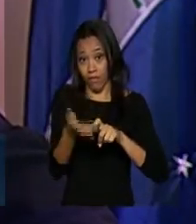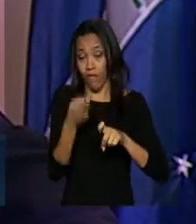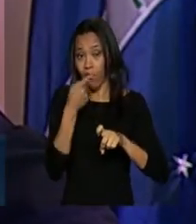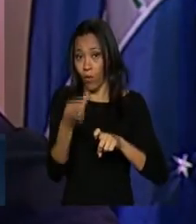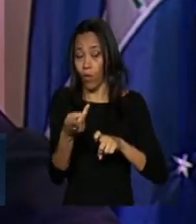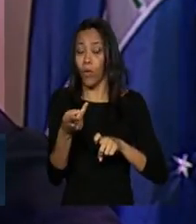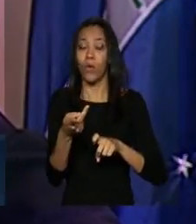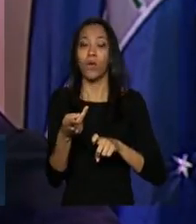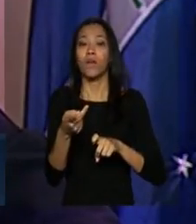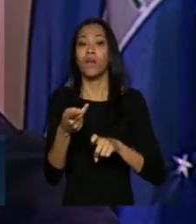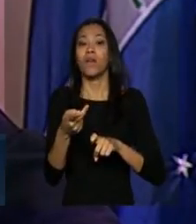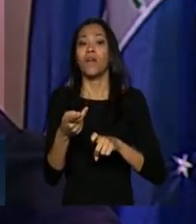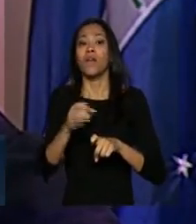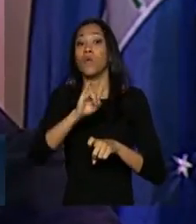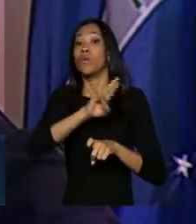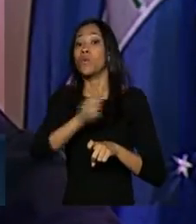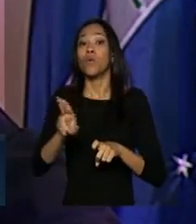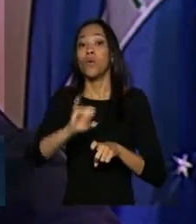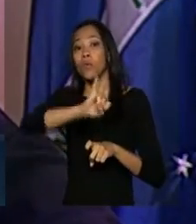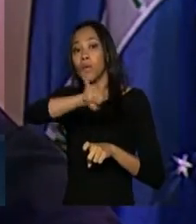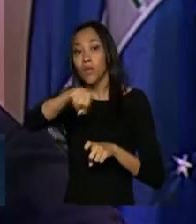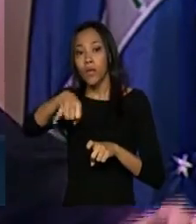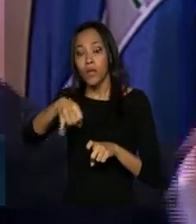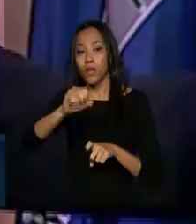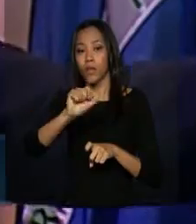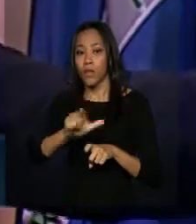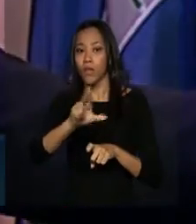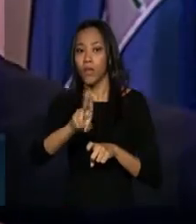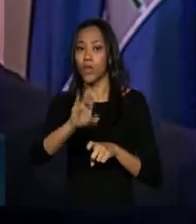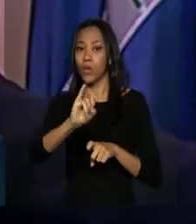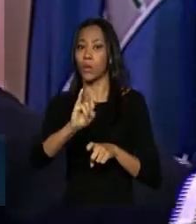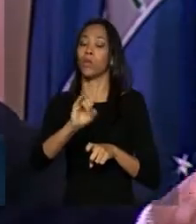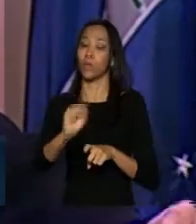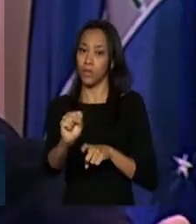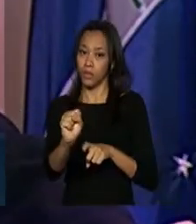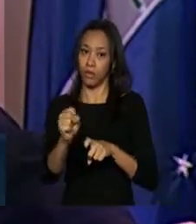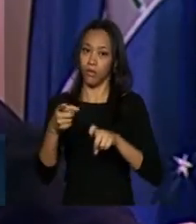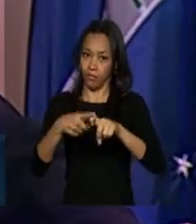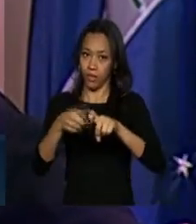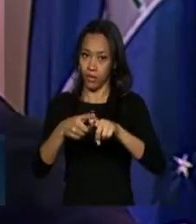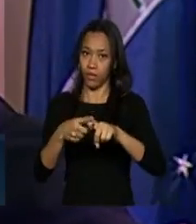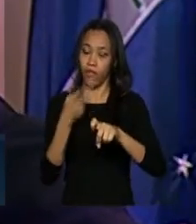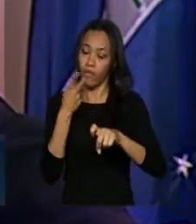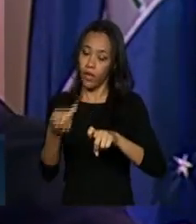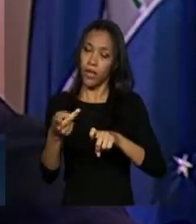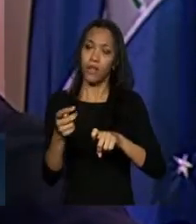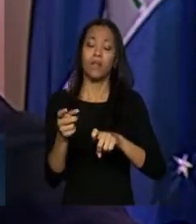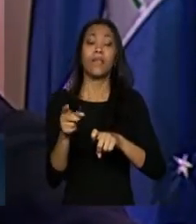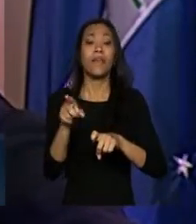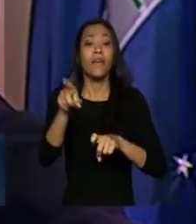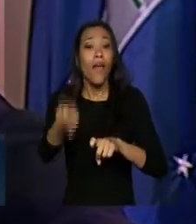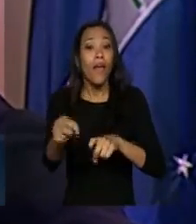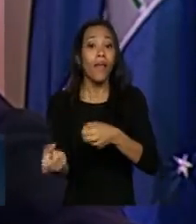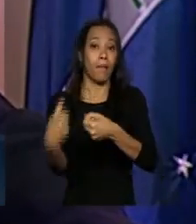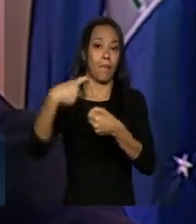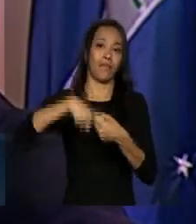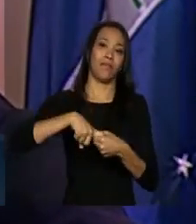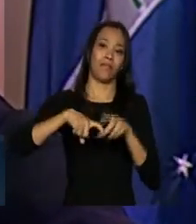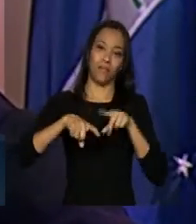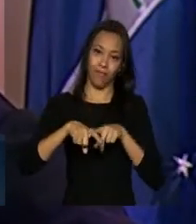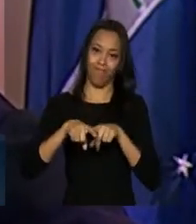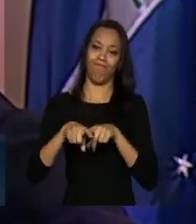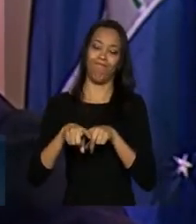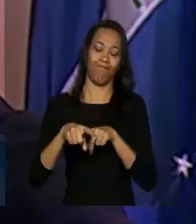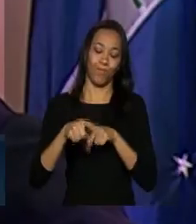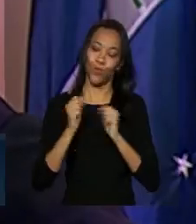trabalho, e aí eu me refiro ao Dr. Luiz Godina, não ao representante da OPS, que seguramente é a OPS também, mas o parceiro que Dr. Luiz Godina